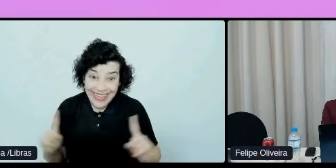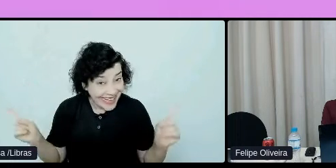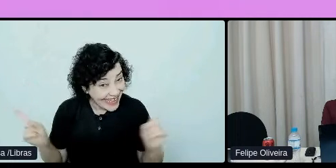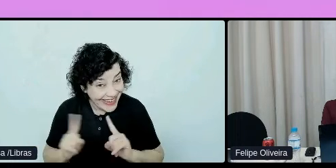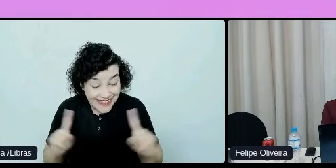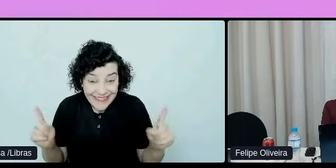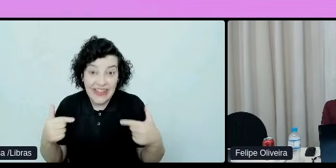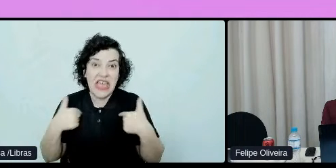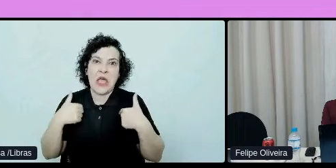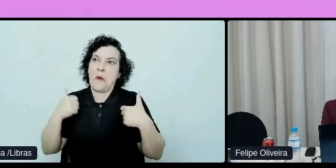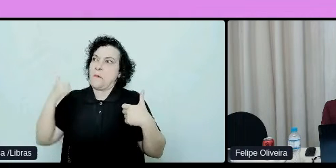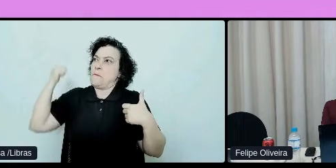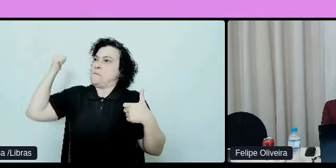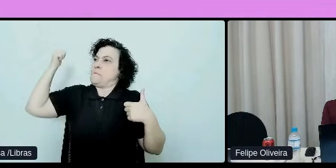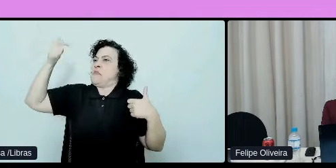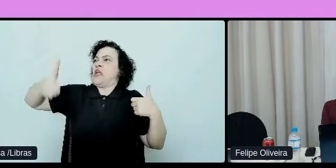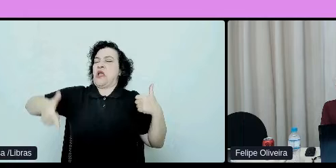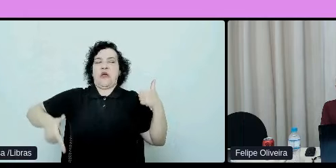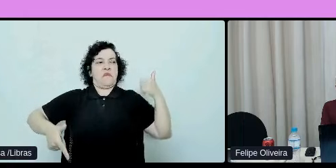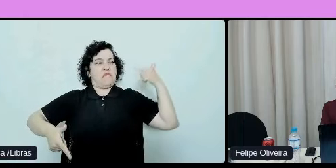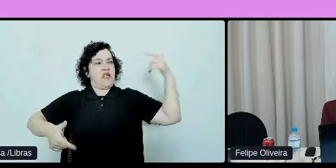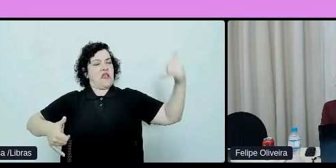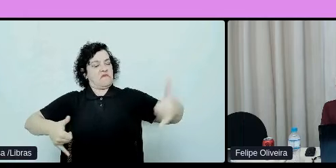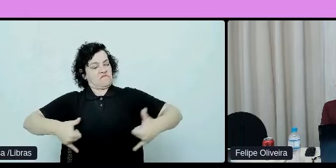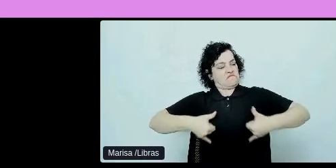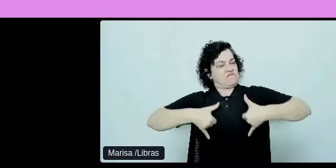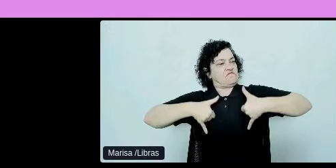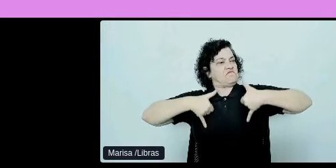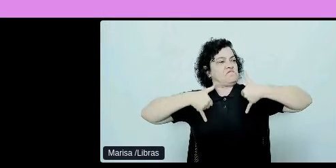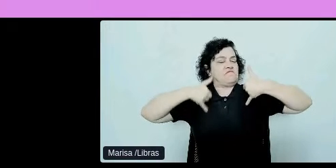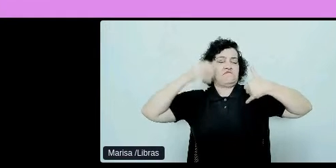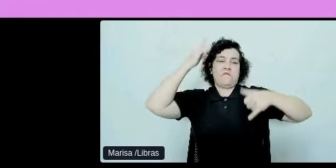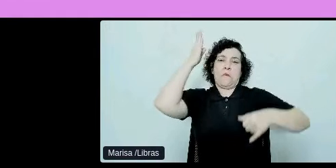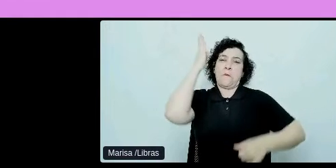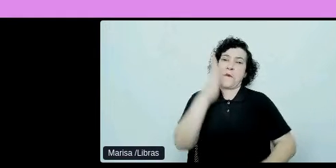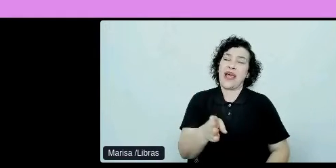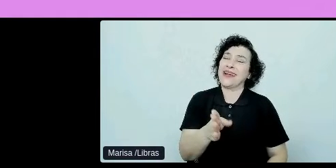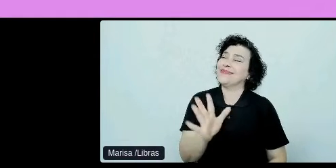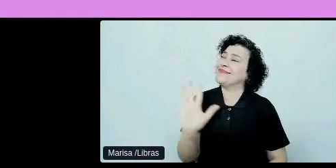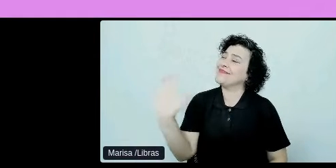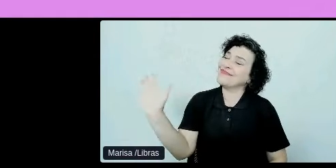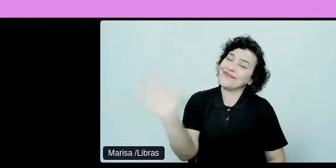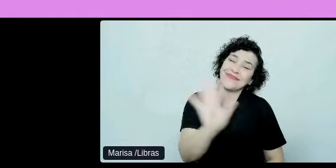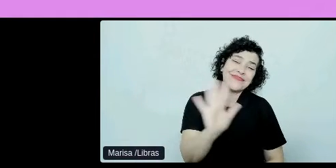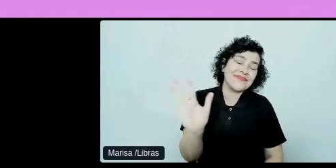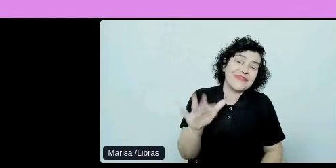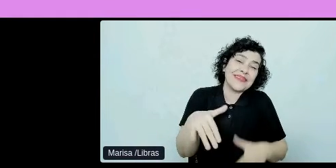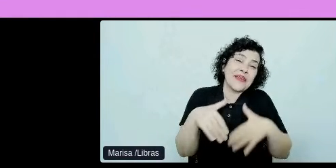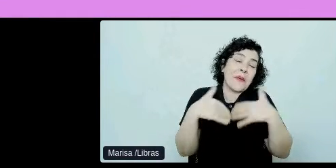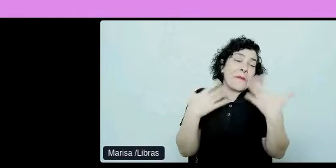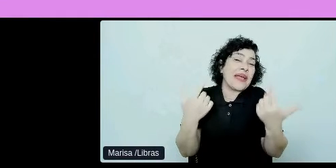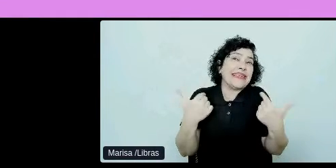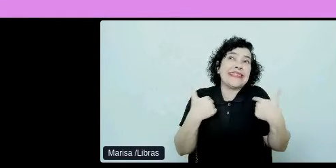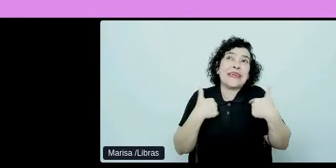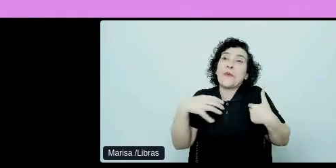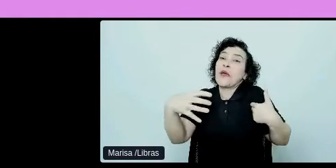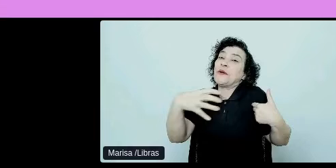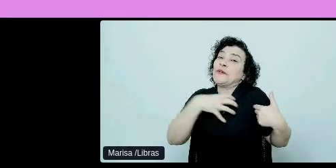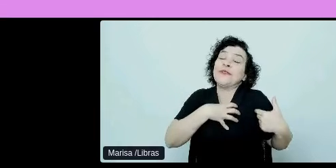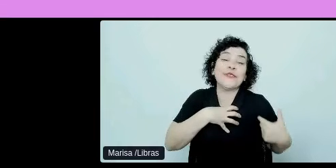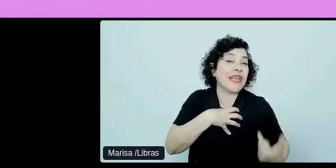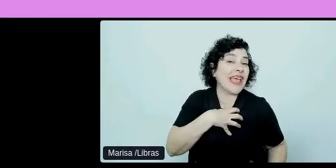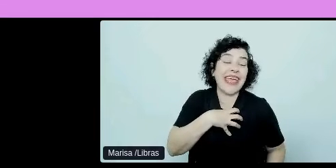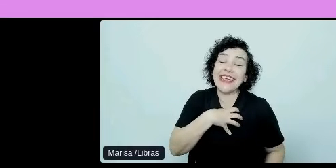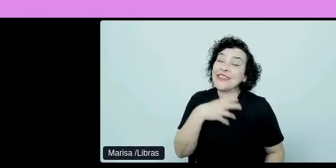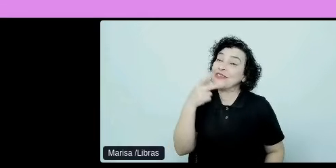acho melhor que ninguém, eu não acho que eu sei mais do que as outras pessoas, mas por uma escolha de palavra que é